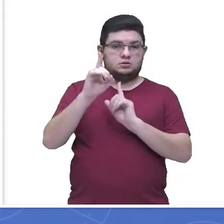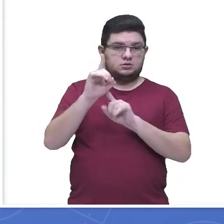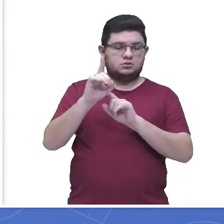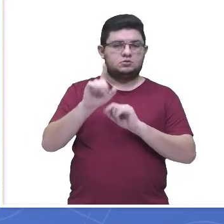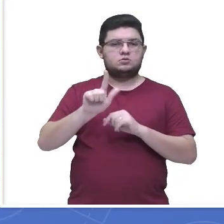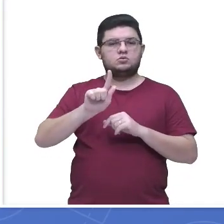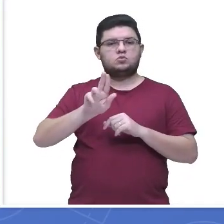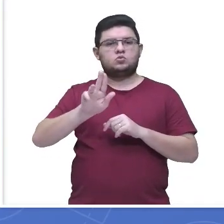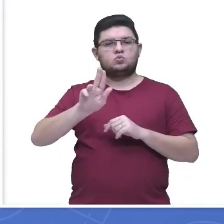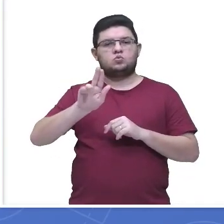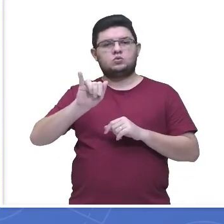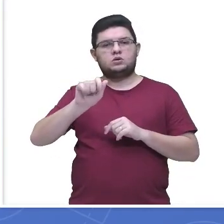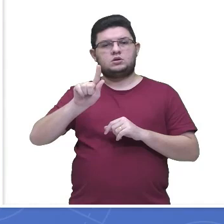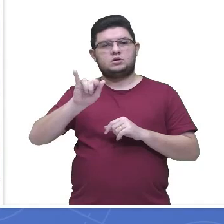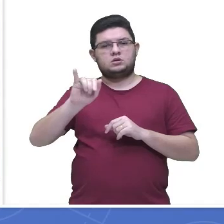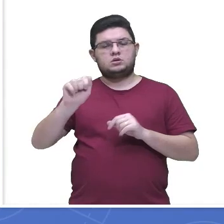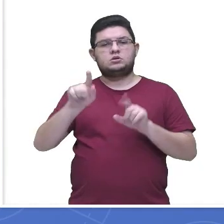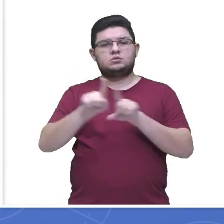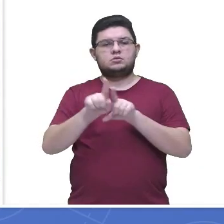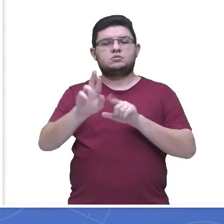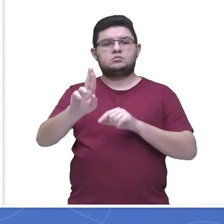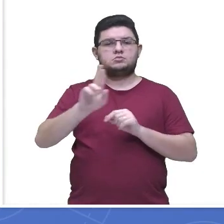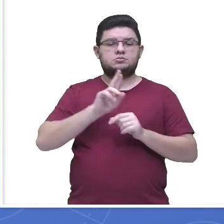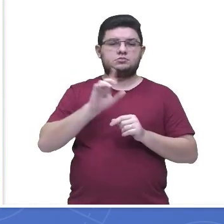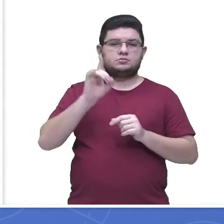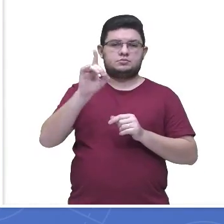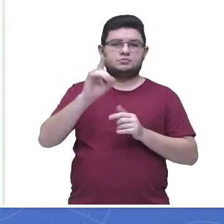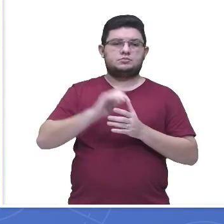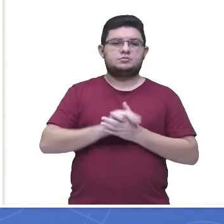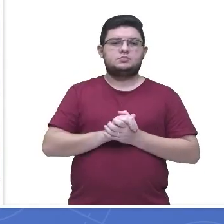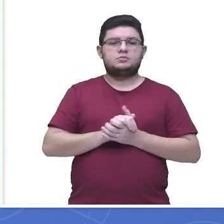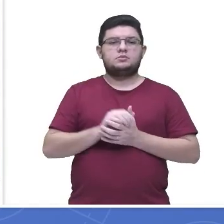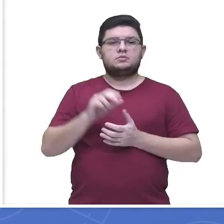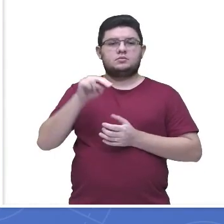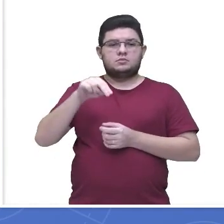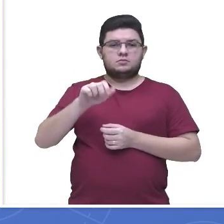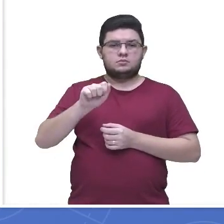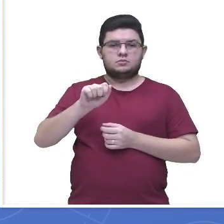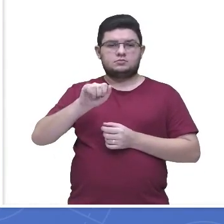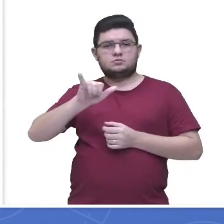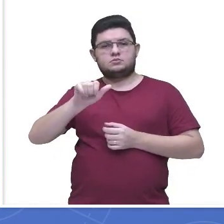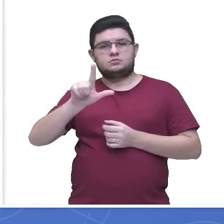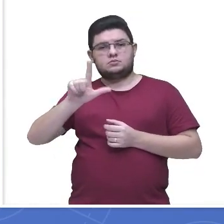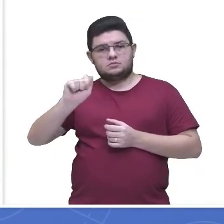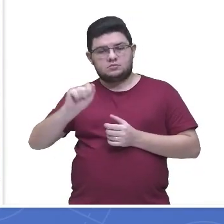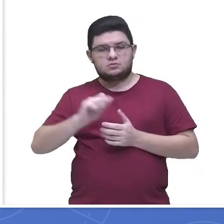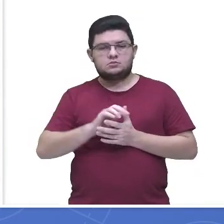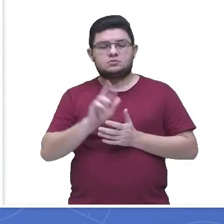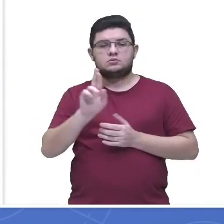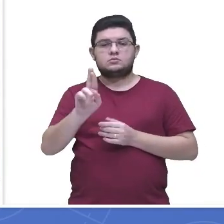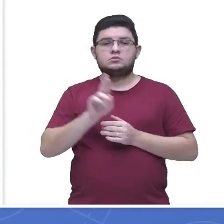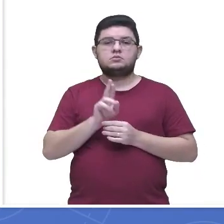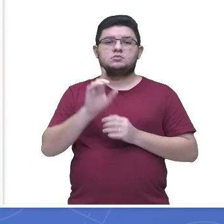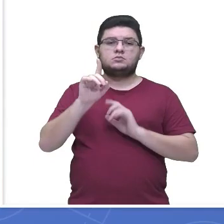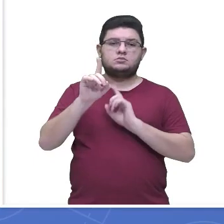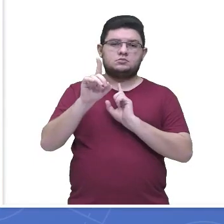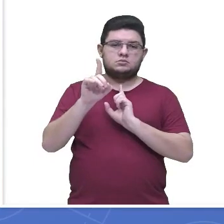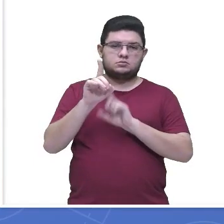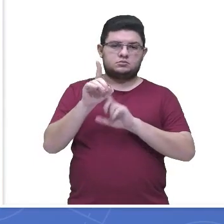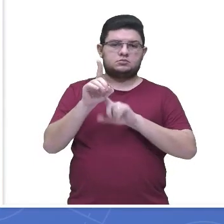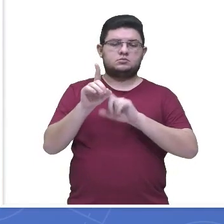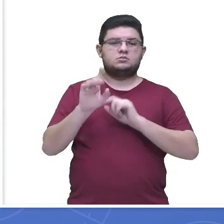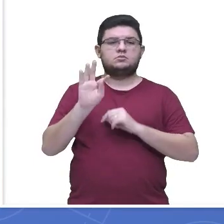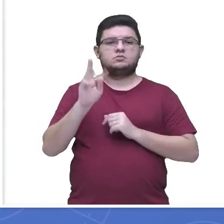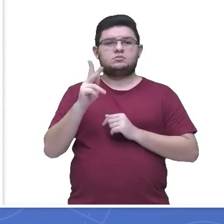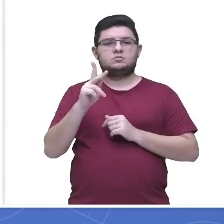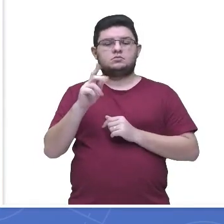que é Luíde, né? Respondeu aí letra D também. A Naila respondeu letra D na segunda questão também. A Thaísa, acho que é